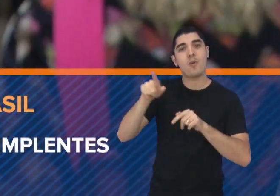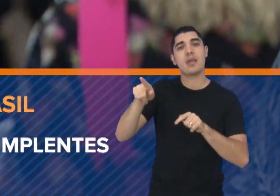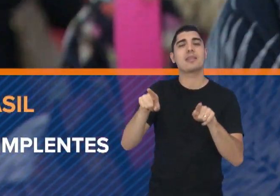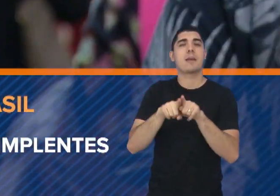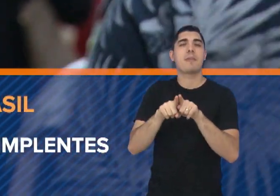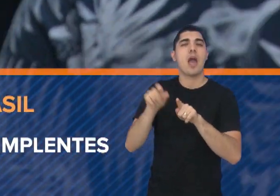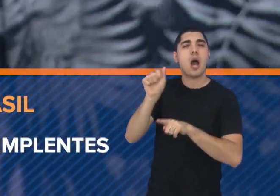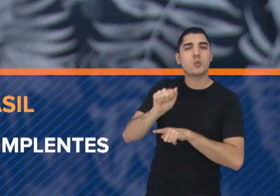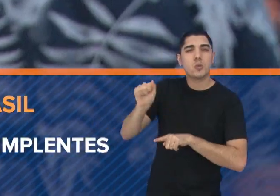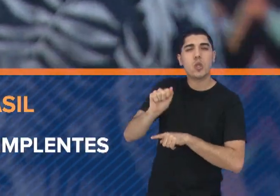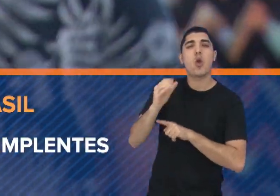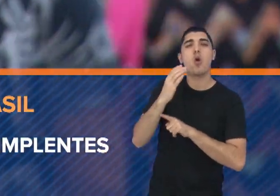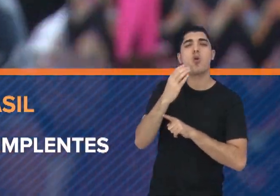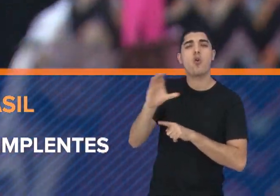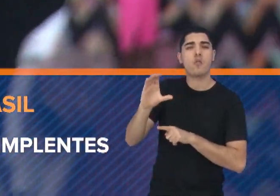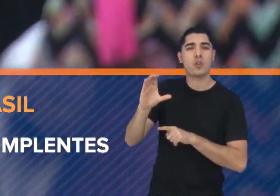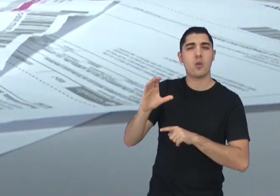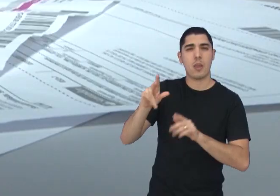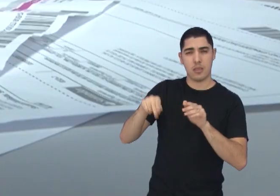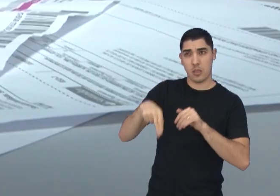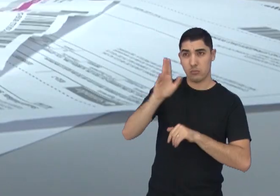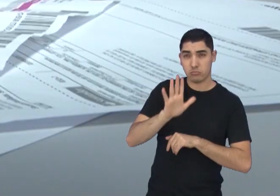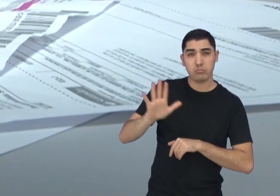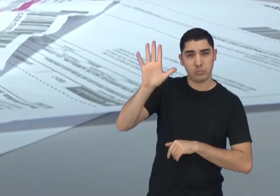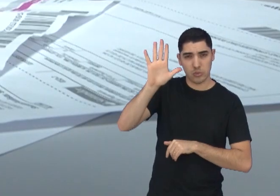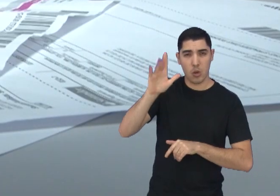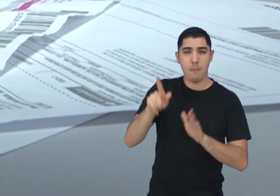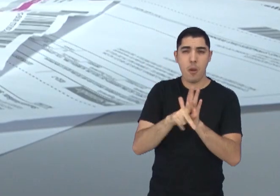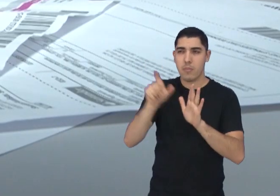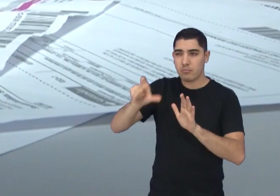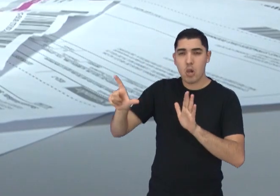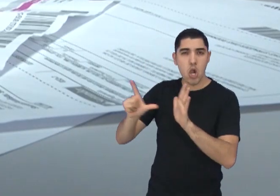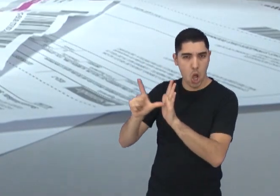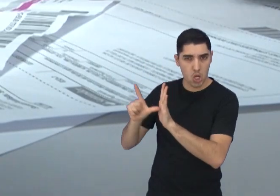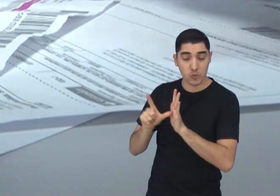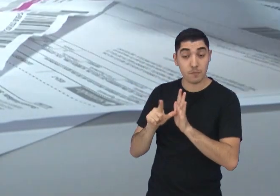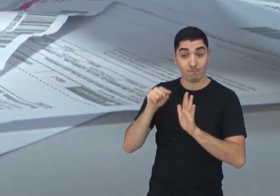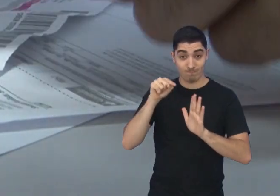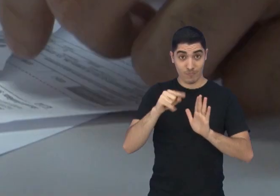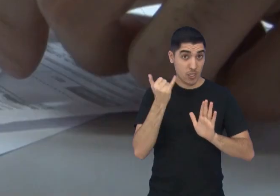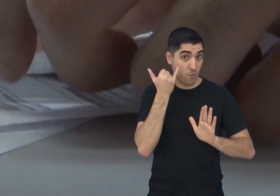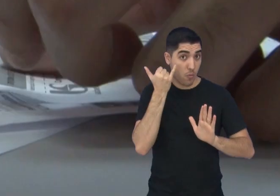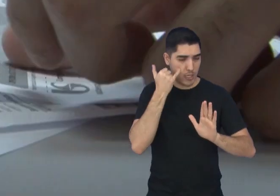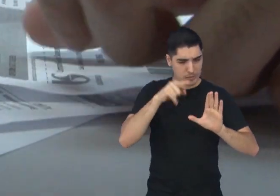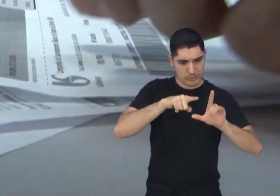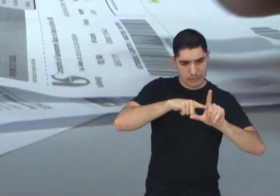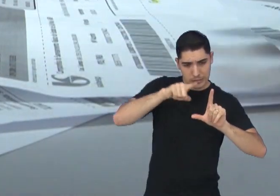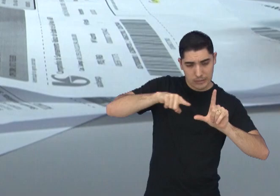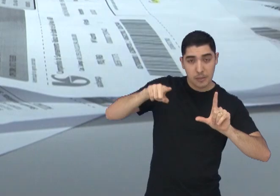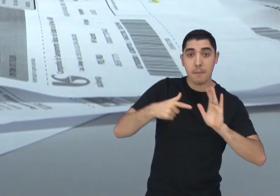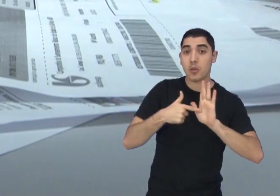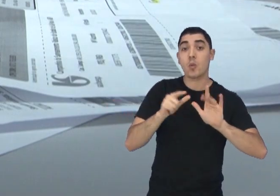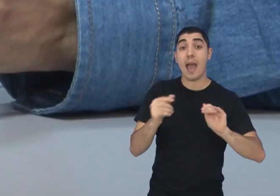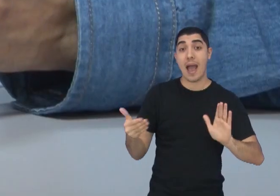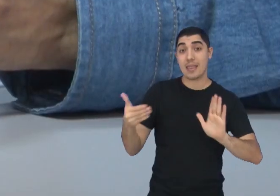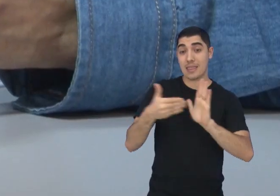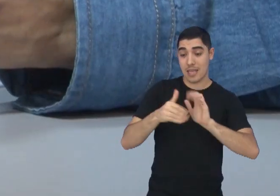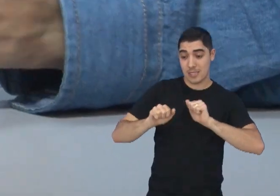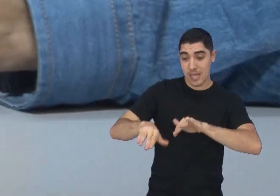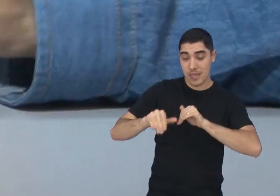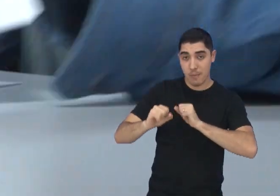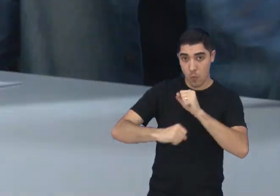Confederação Nacional de Dirigentes Lojistas. Os dados mostram que até setembro de 2022, pelo